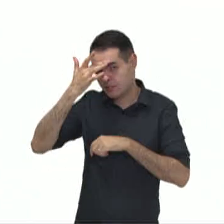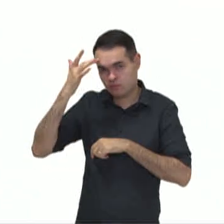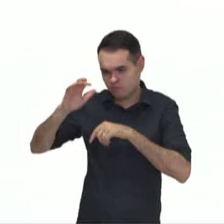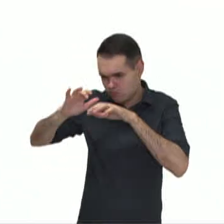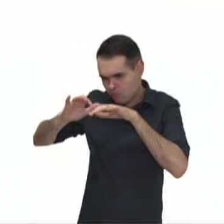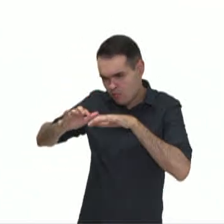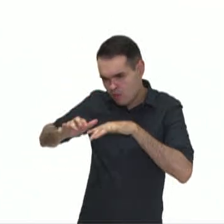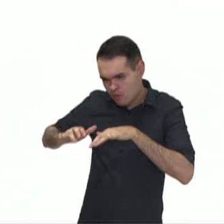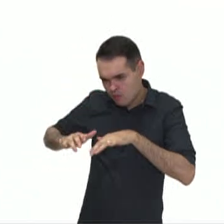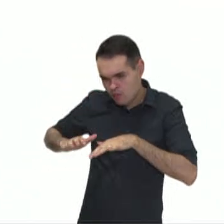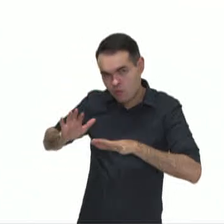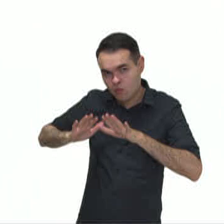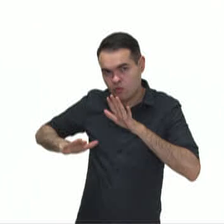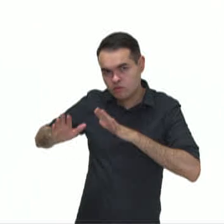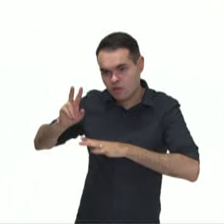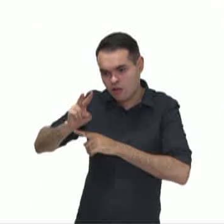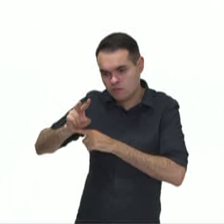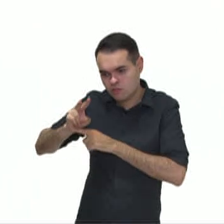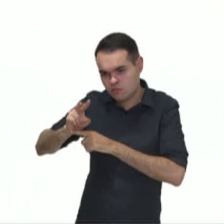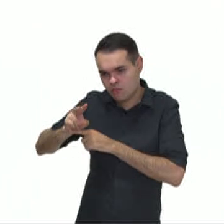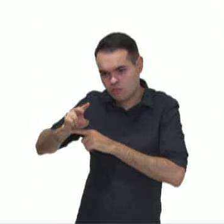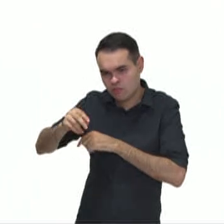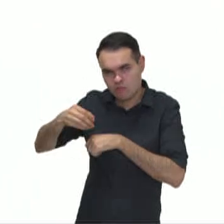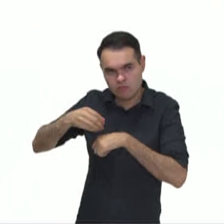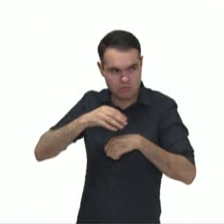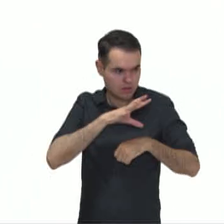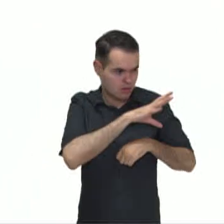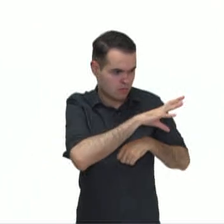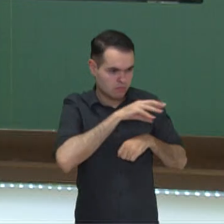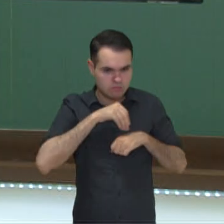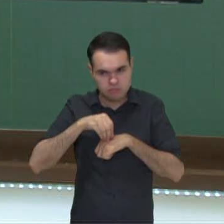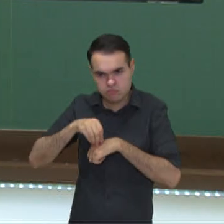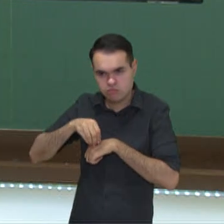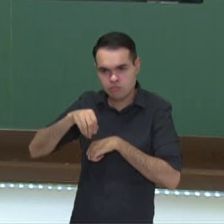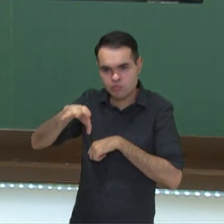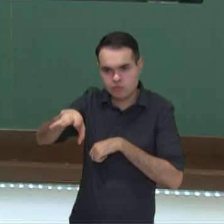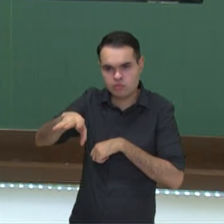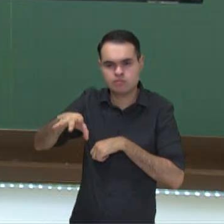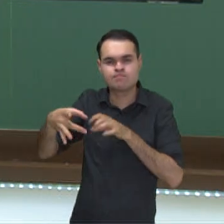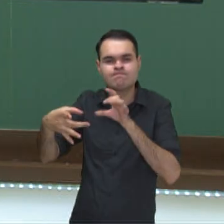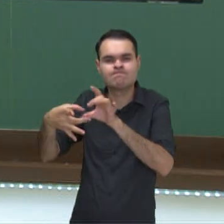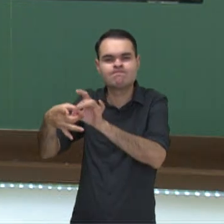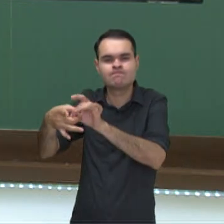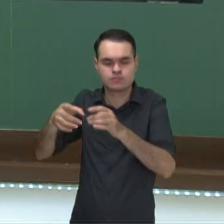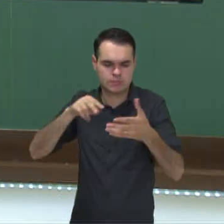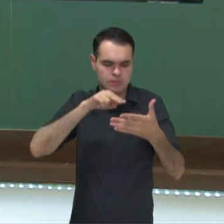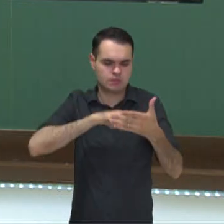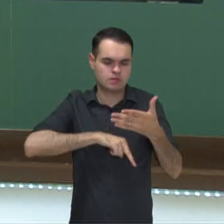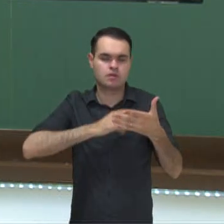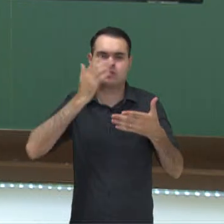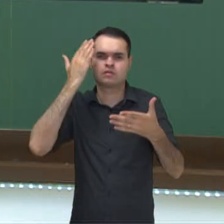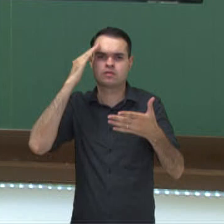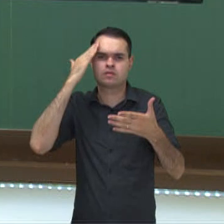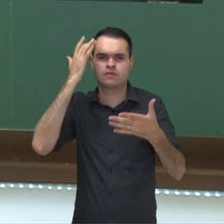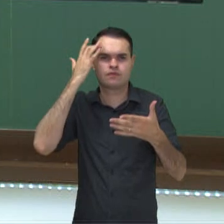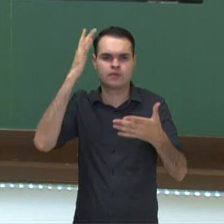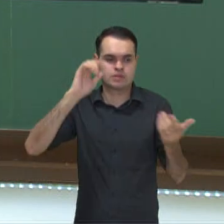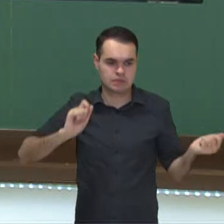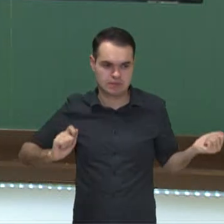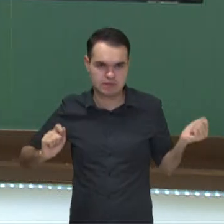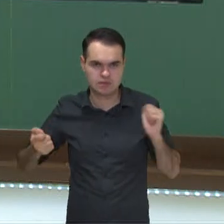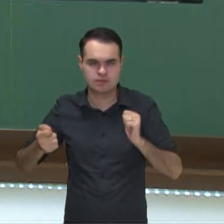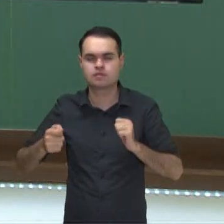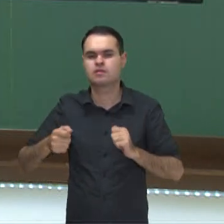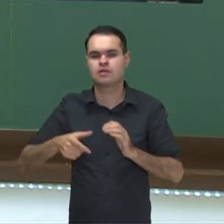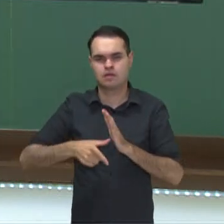em apresentar o conteúdo, aproximando dos conhecimentos do leitor. Isso mesmo, é o que nós vimos no exercício anterior,